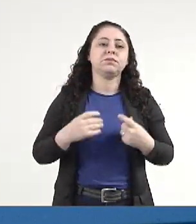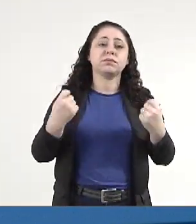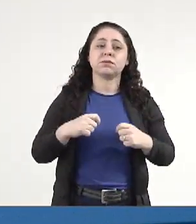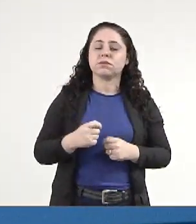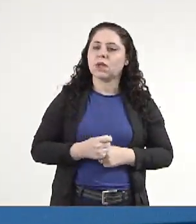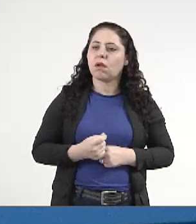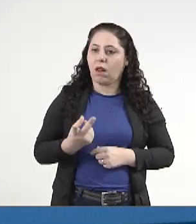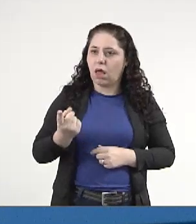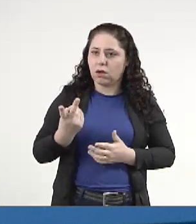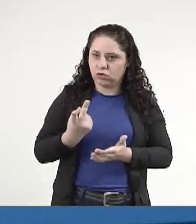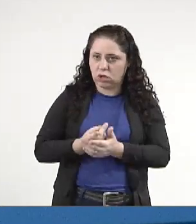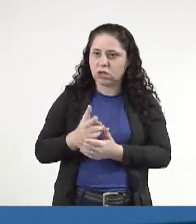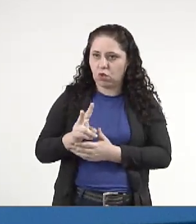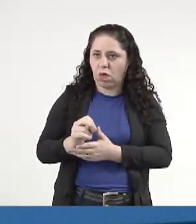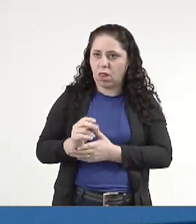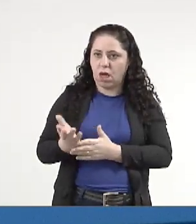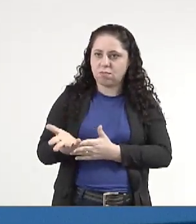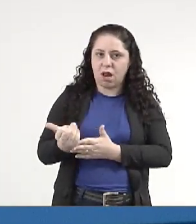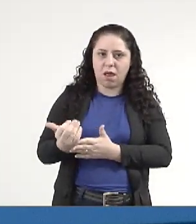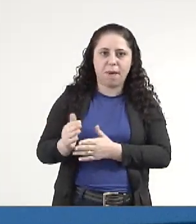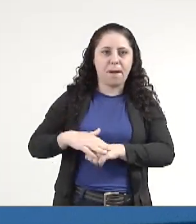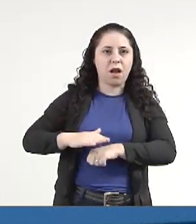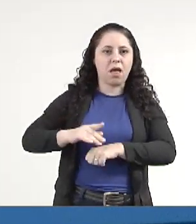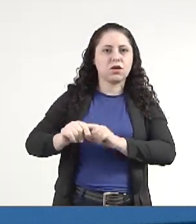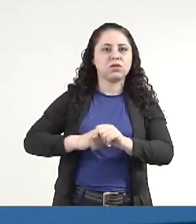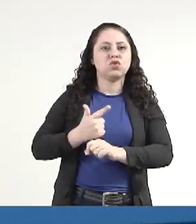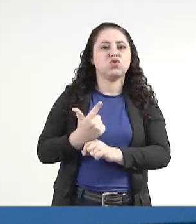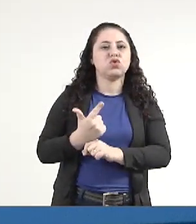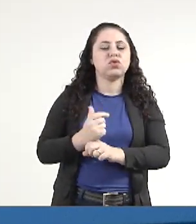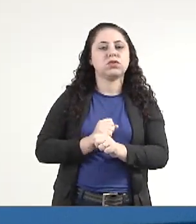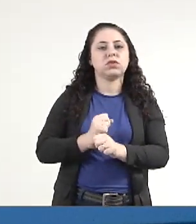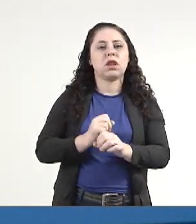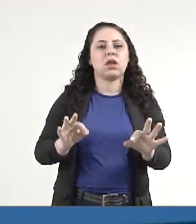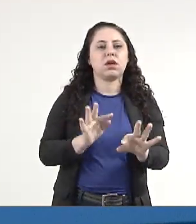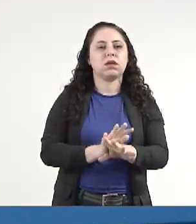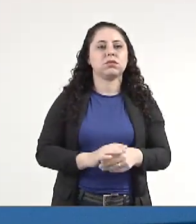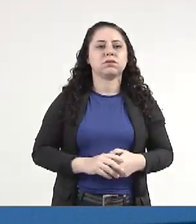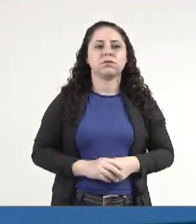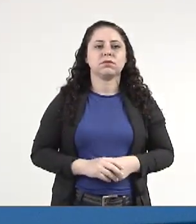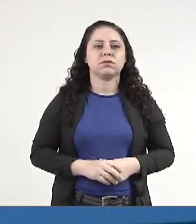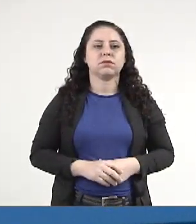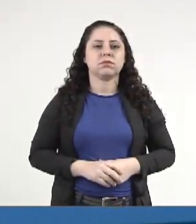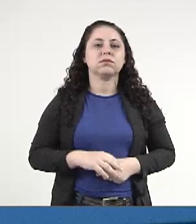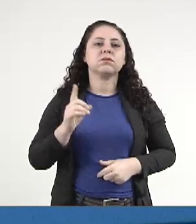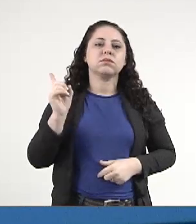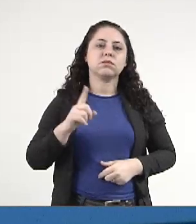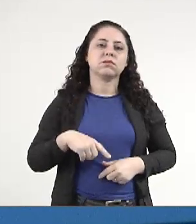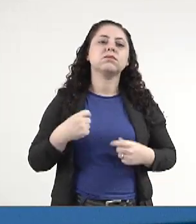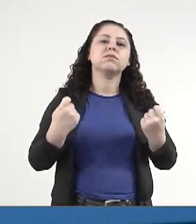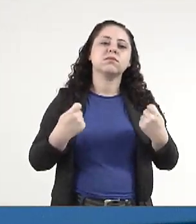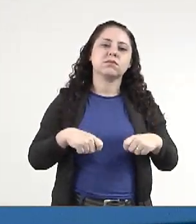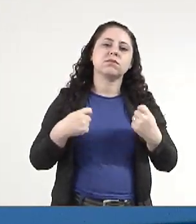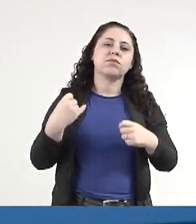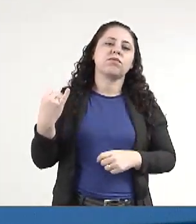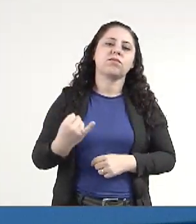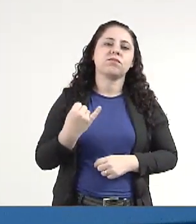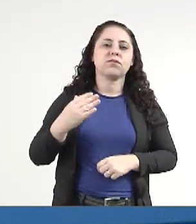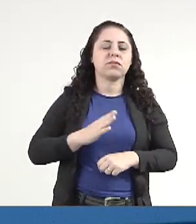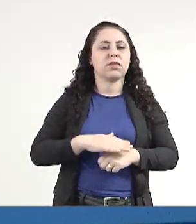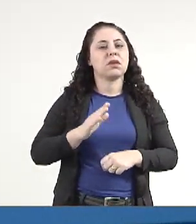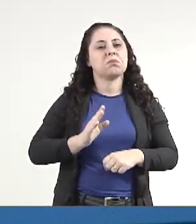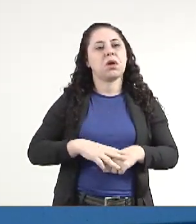dinheiro. Portanto, a eleição a cada 2 anos, para me concluir, é absolutamente salutar, por